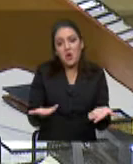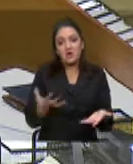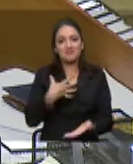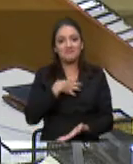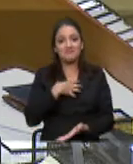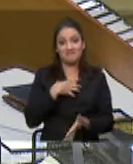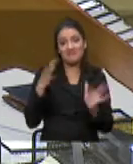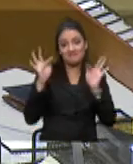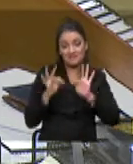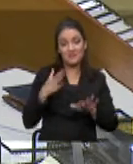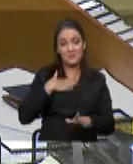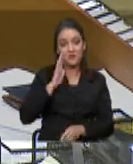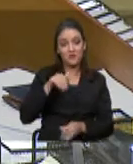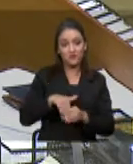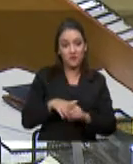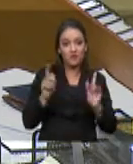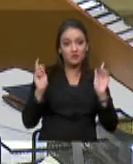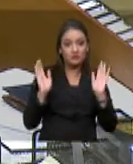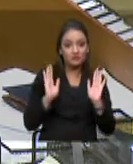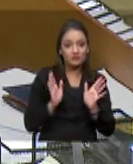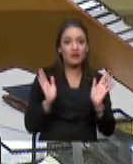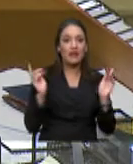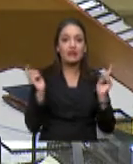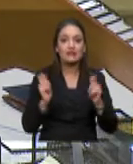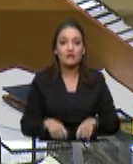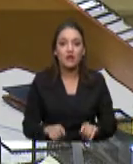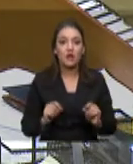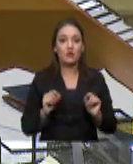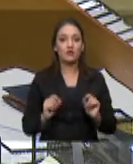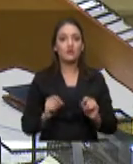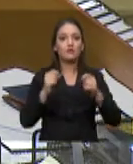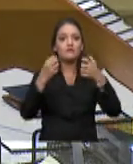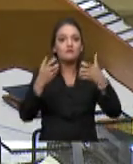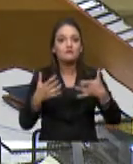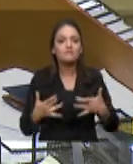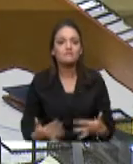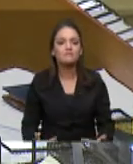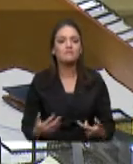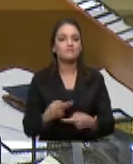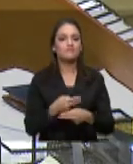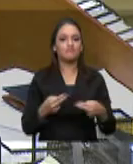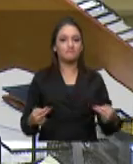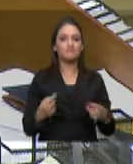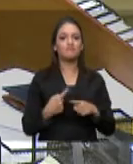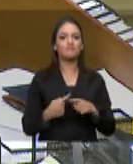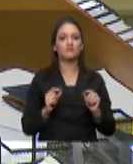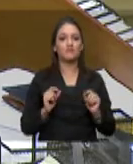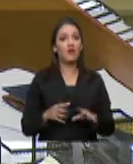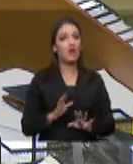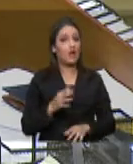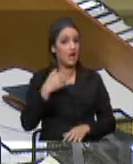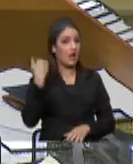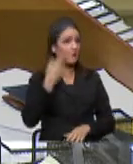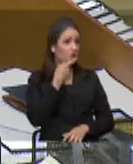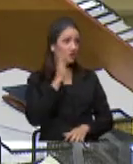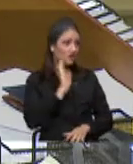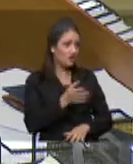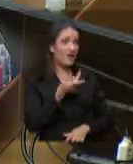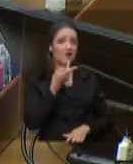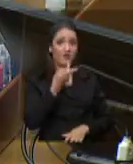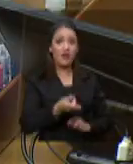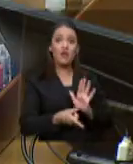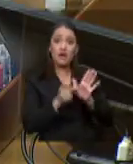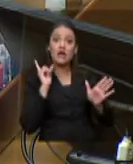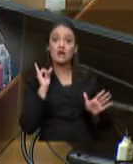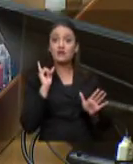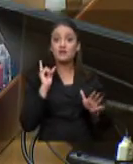meu voto já serviu para trazer os esclarecedores pronunciamentos da relatora. Não, eu já tinha dito isso antes, então, ministro. Talvez mas eu não